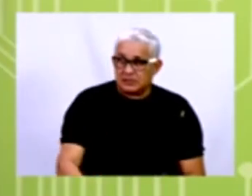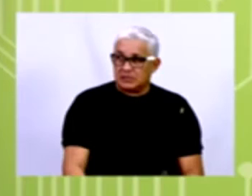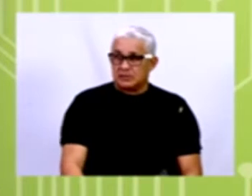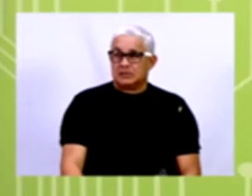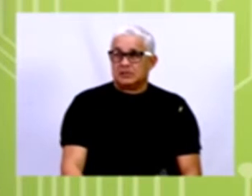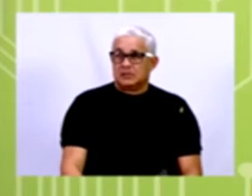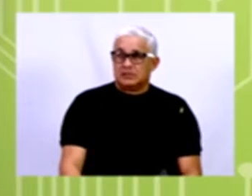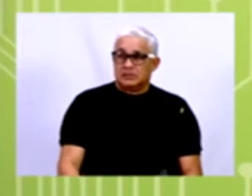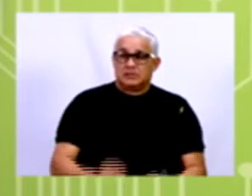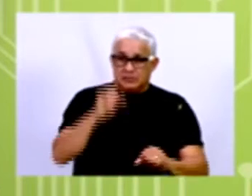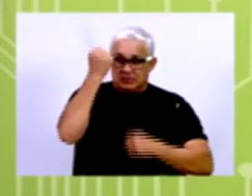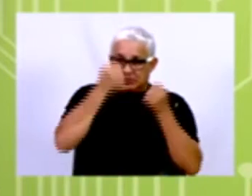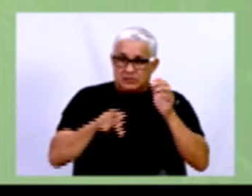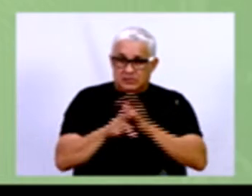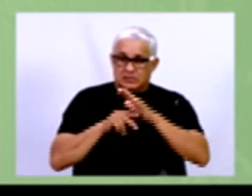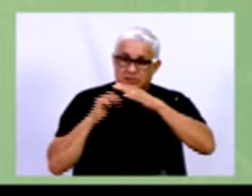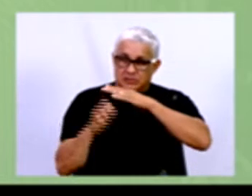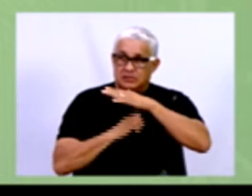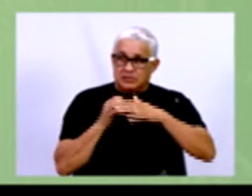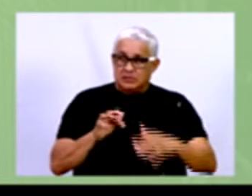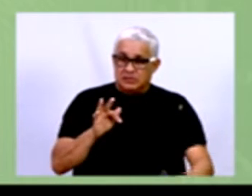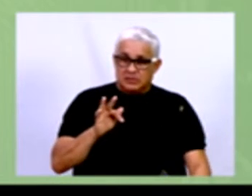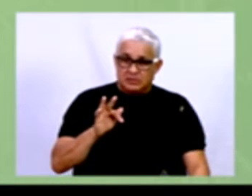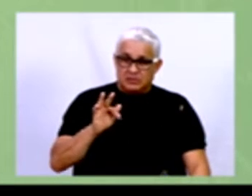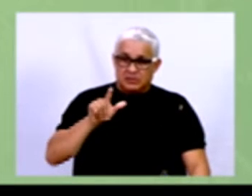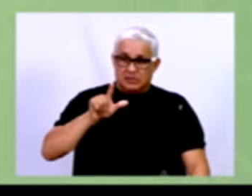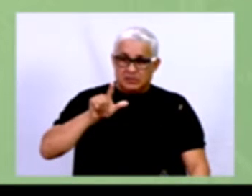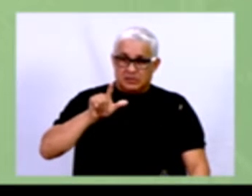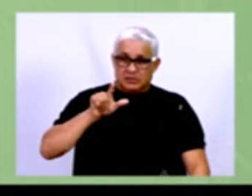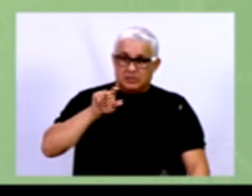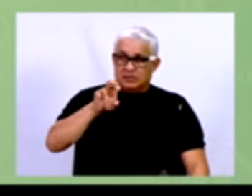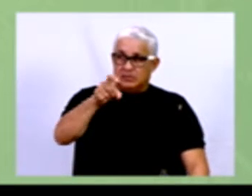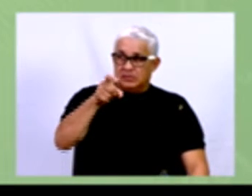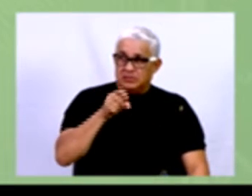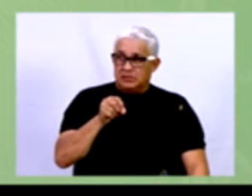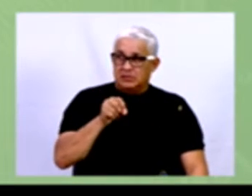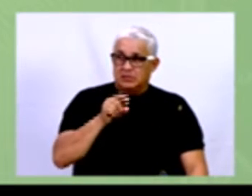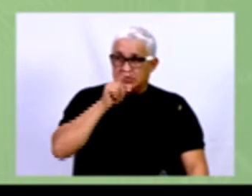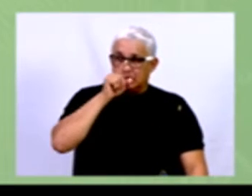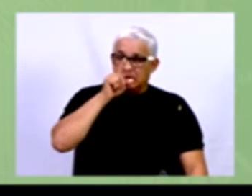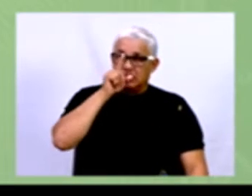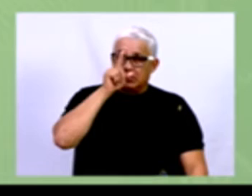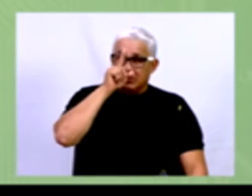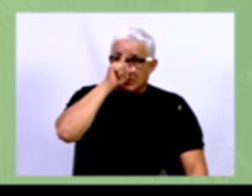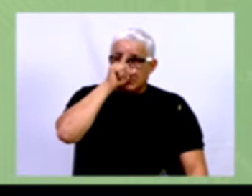produzido pelas empresas, que é o fluxo amarelo, que eu sinalizei aqui.